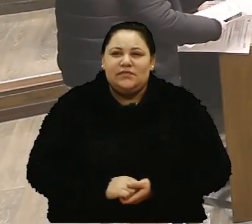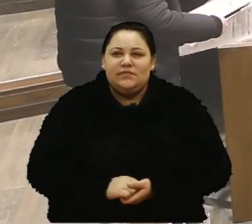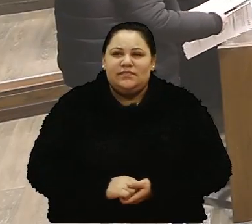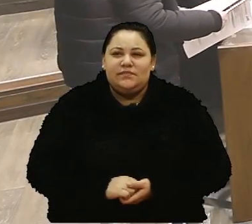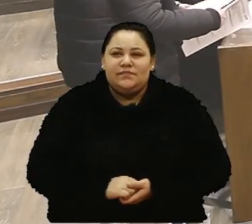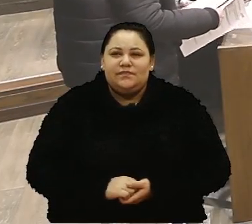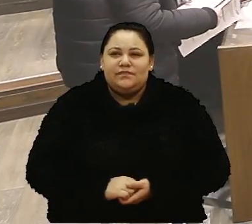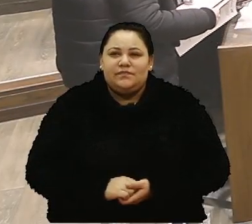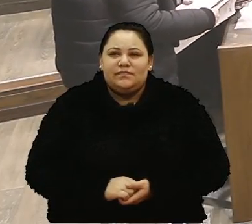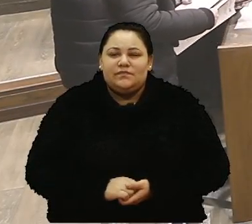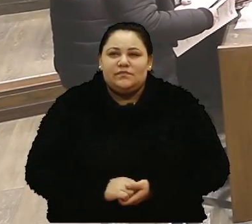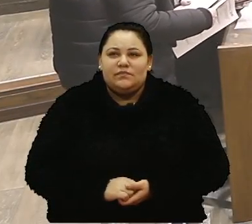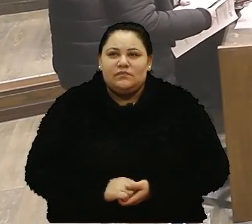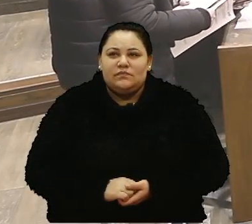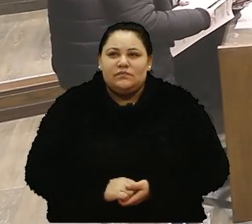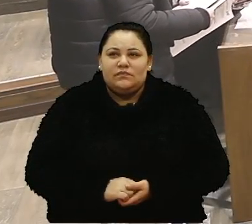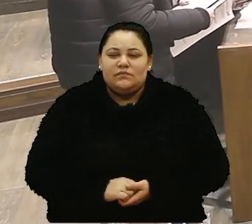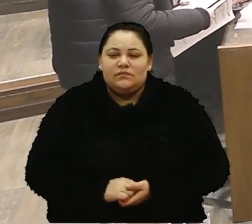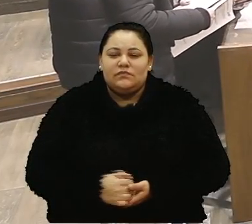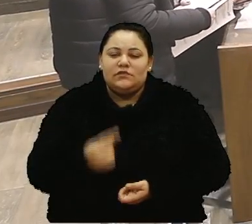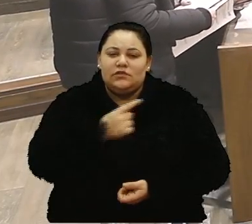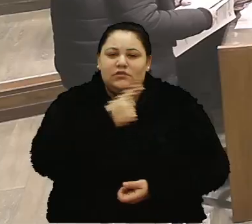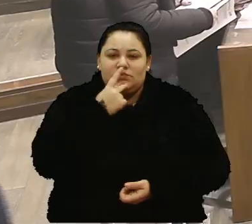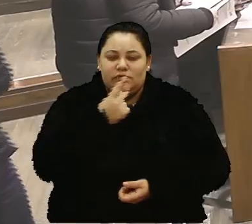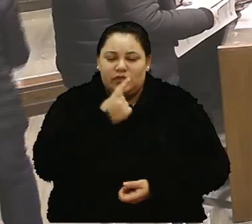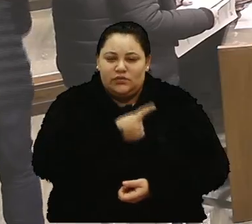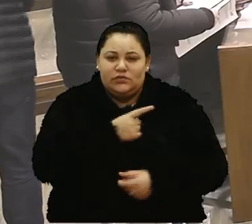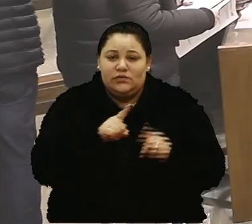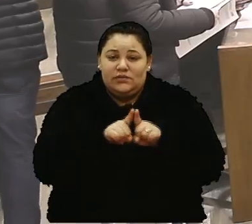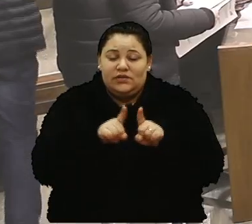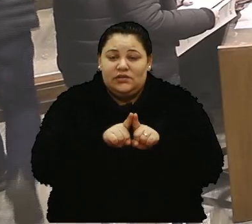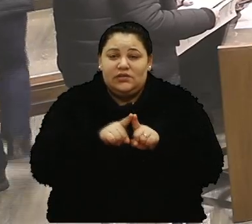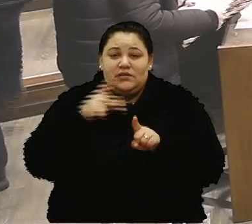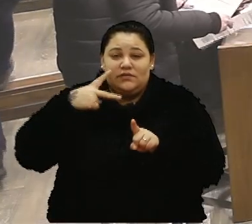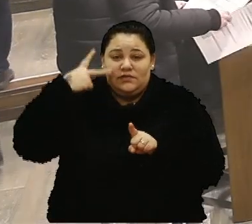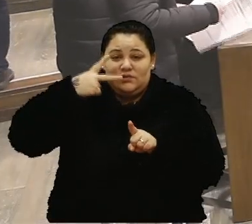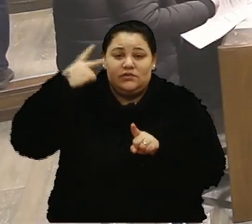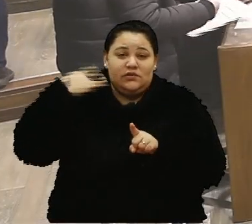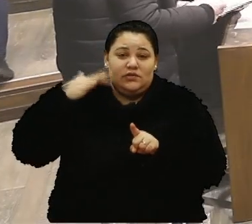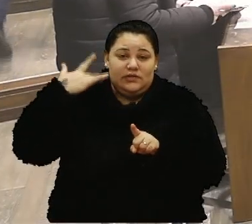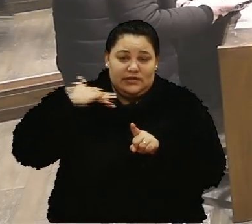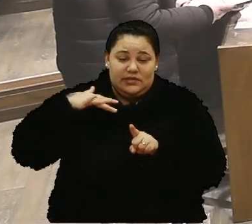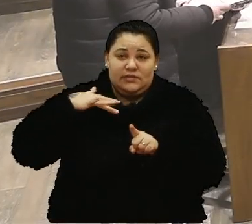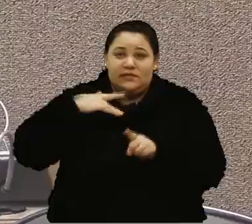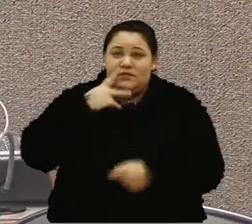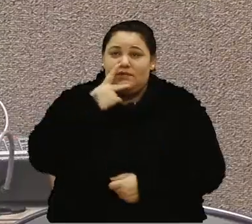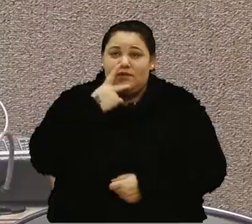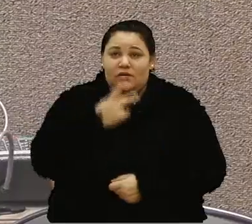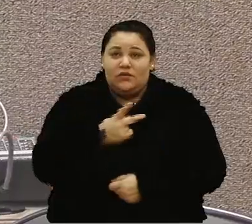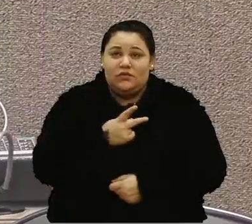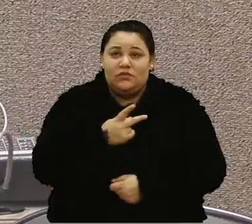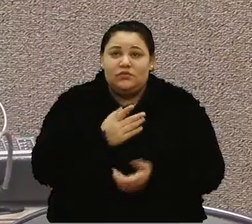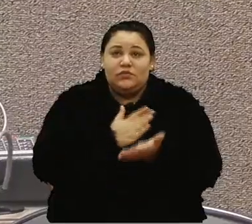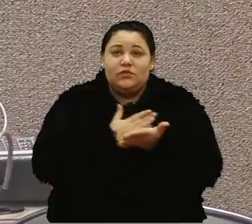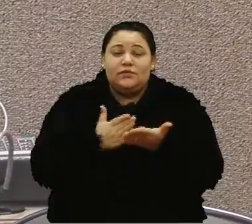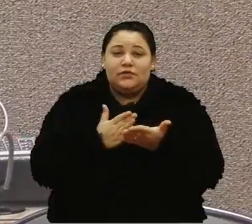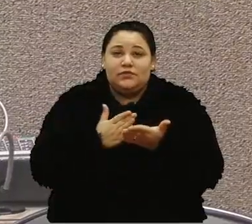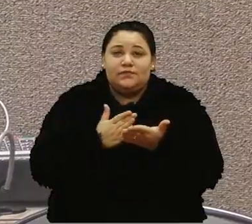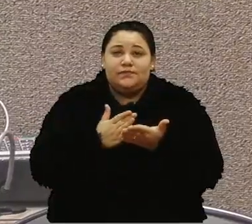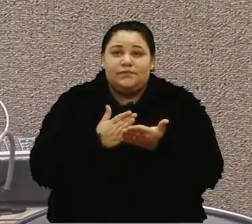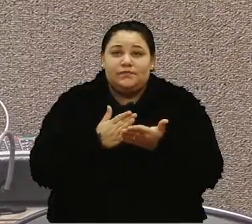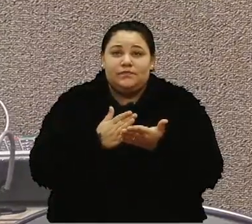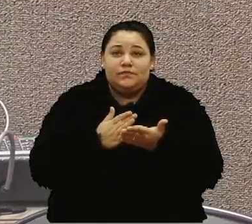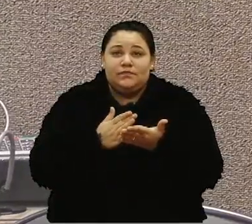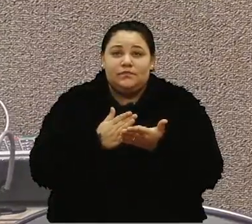E isso que senhor presidente, a vereadora Andressa falou indo ao início, que